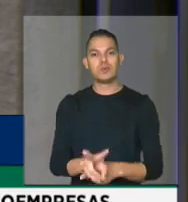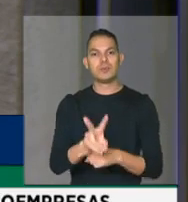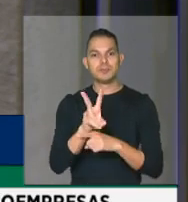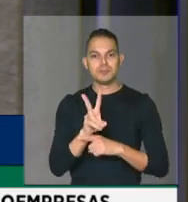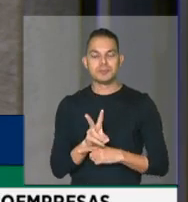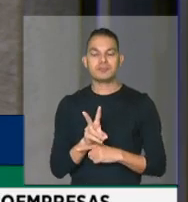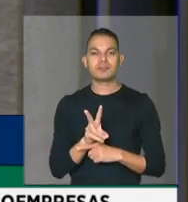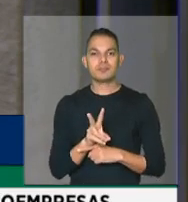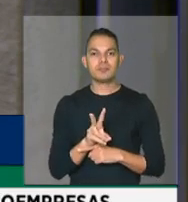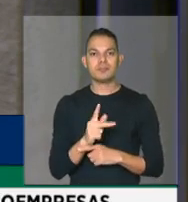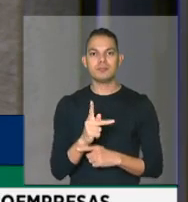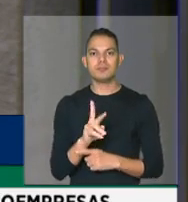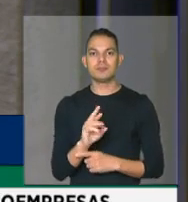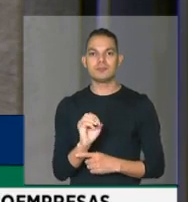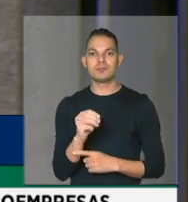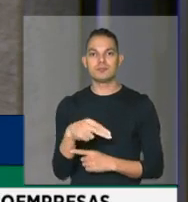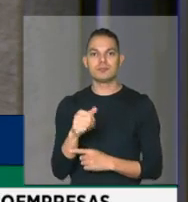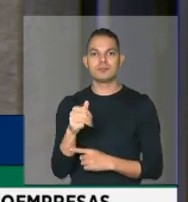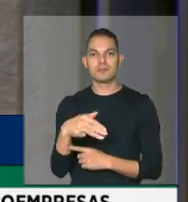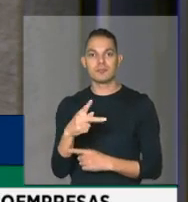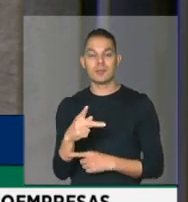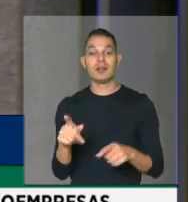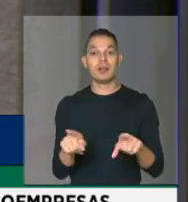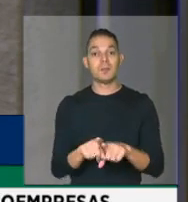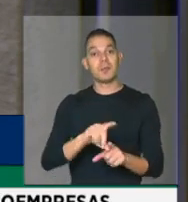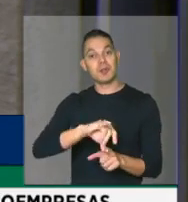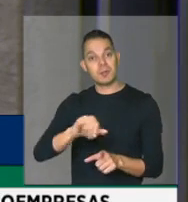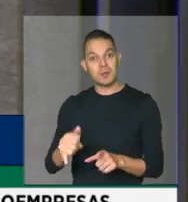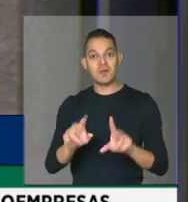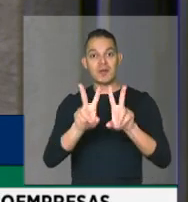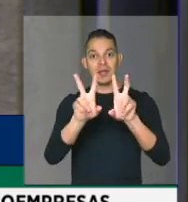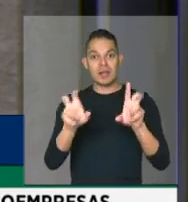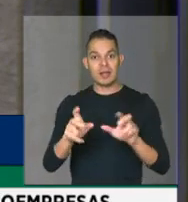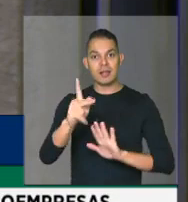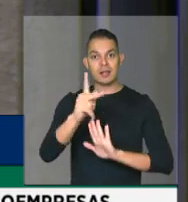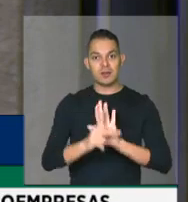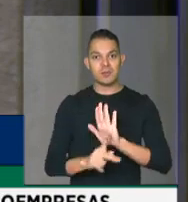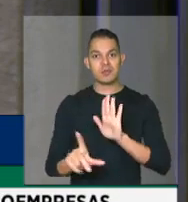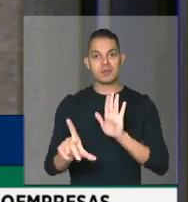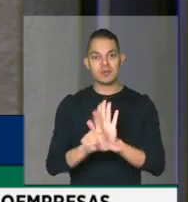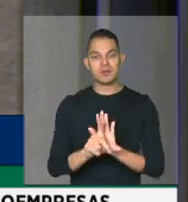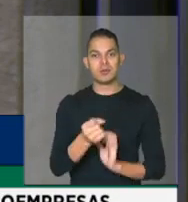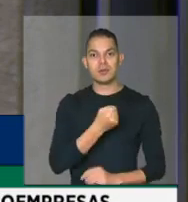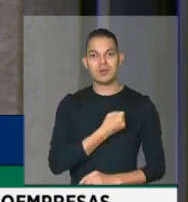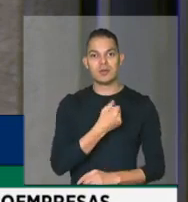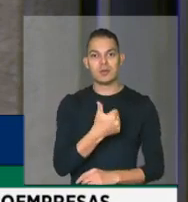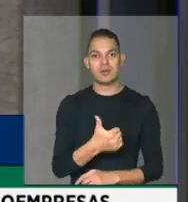no PRONAMP. Aproveitamos a pertinência da temática do projeto de lei número